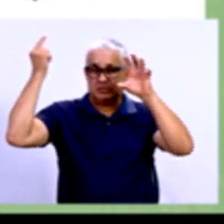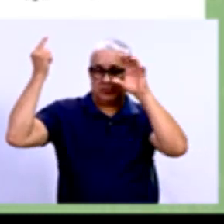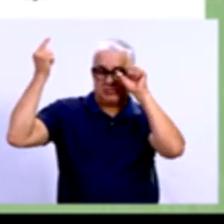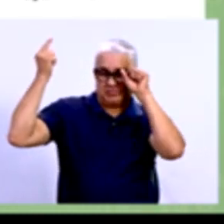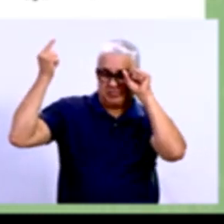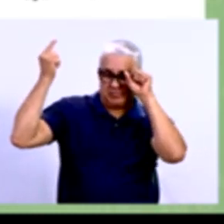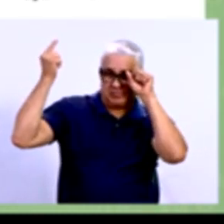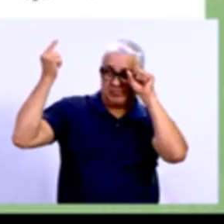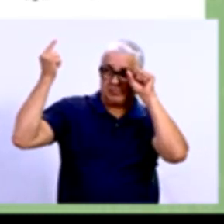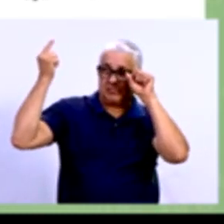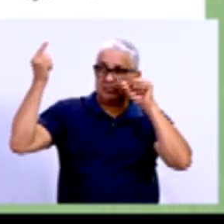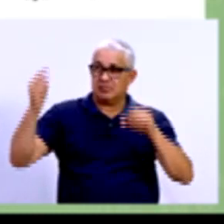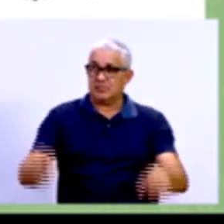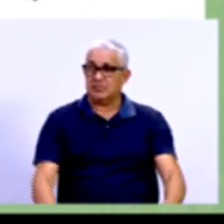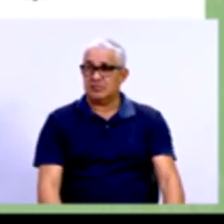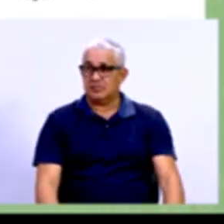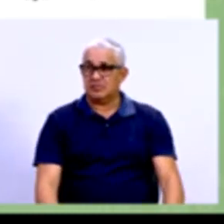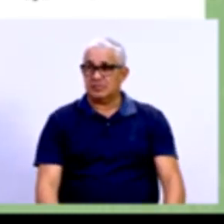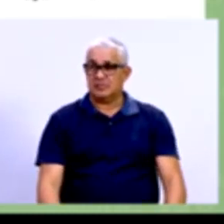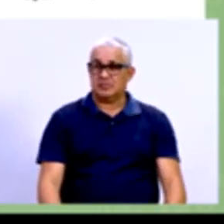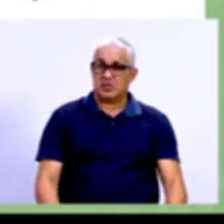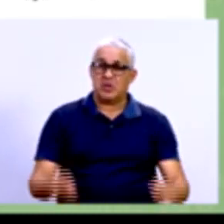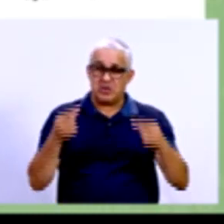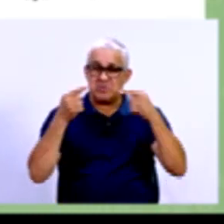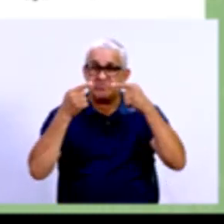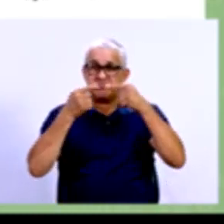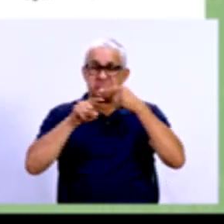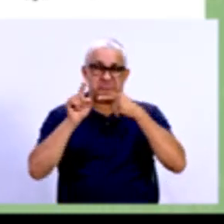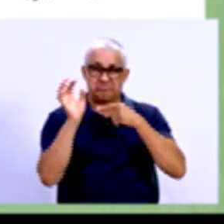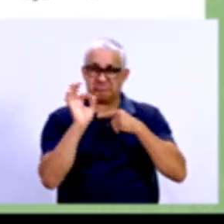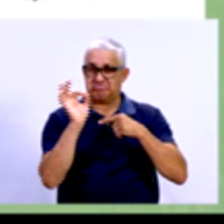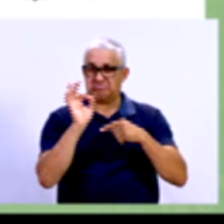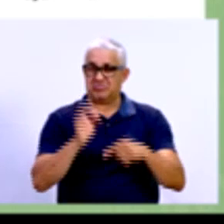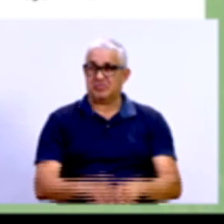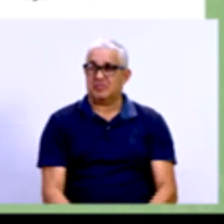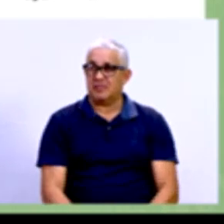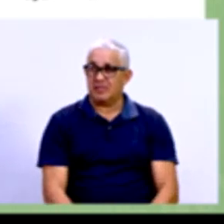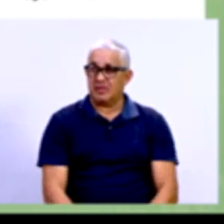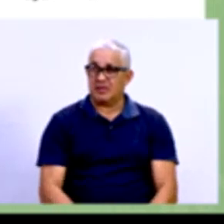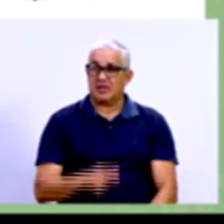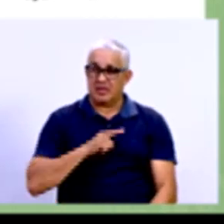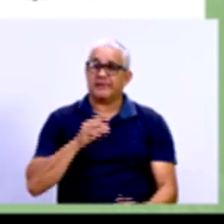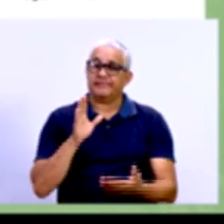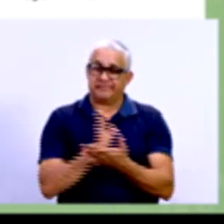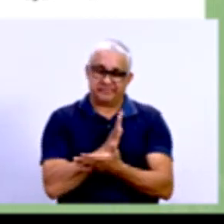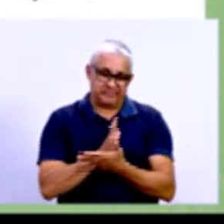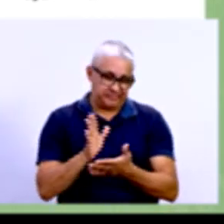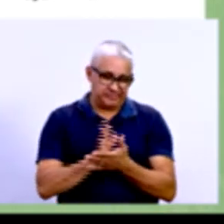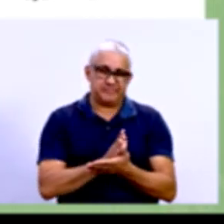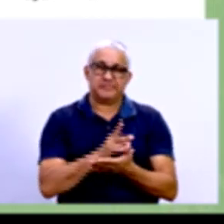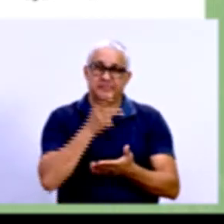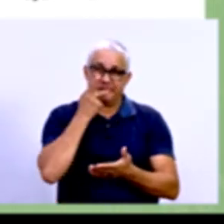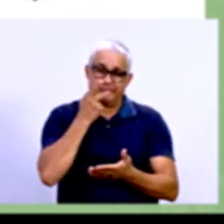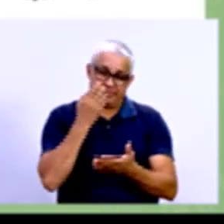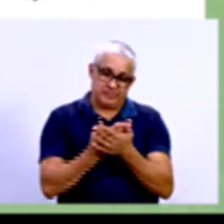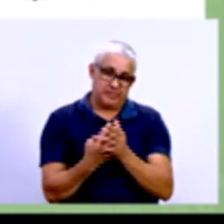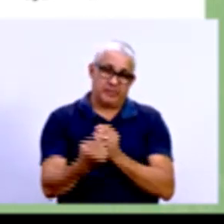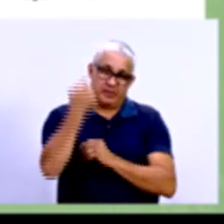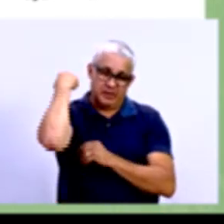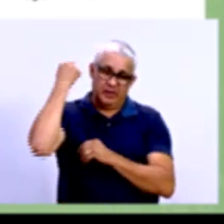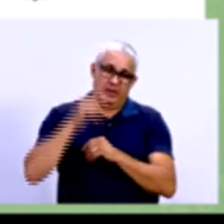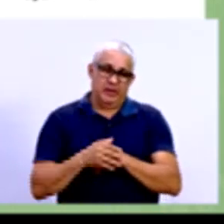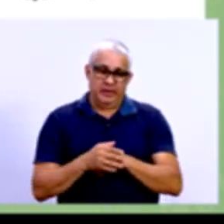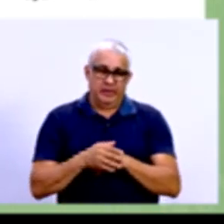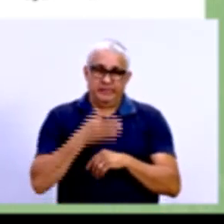exemplo na nossa aula. Então, a gente vê que não tem correlação nenhuma nisso aí. Então, tem coisas que é o que nós comentamos na nossa aula, que não vale a pena